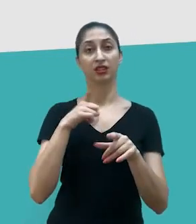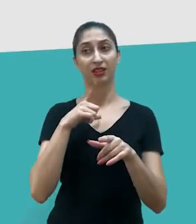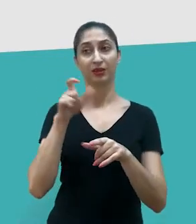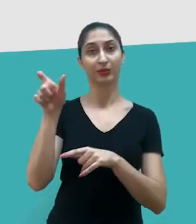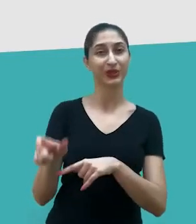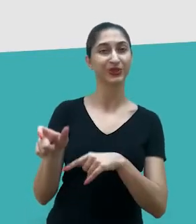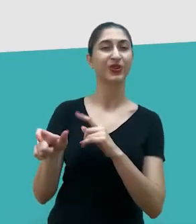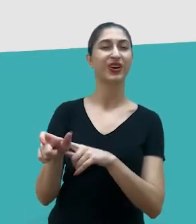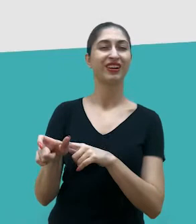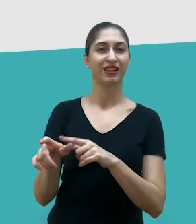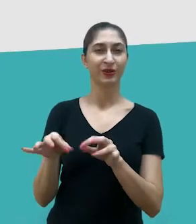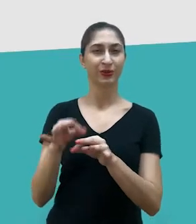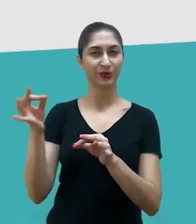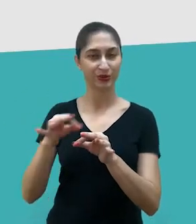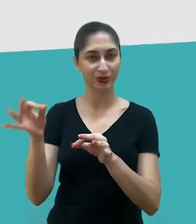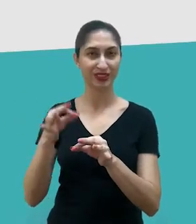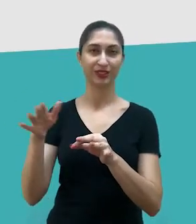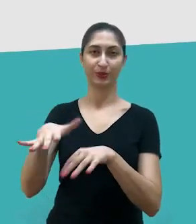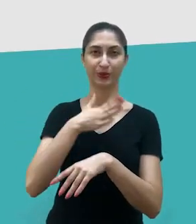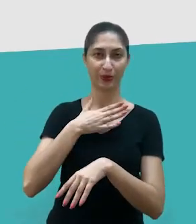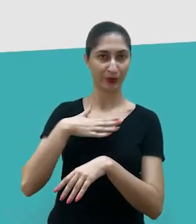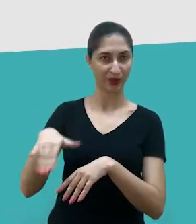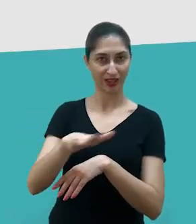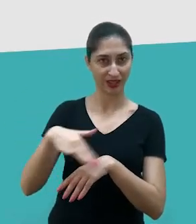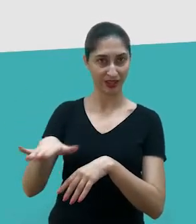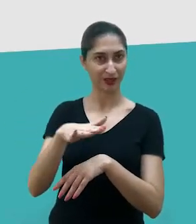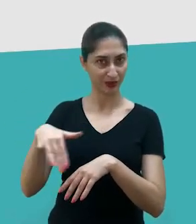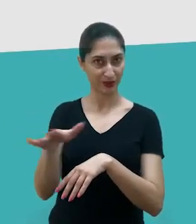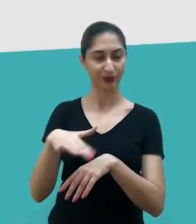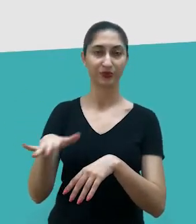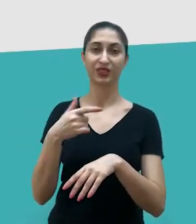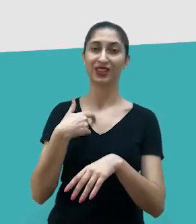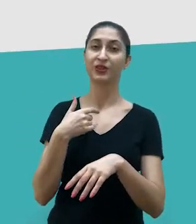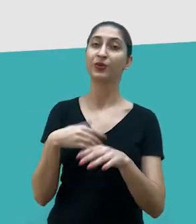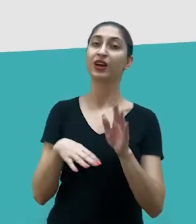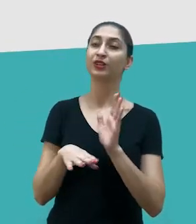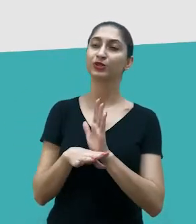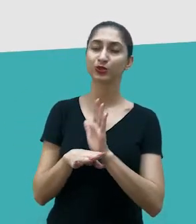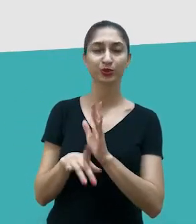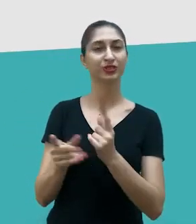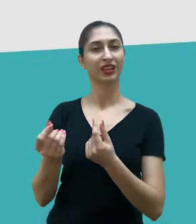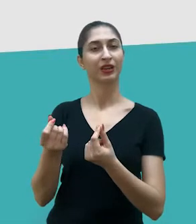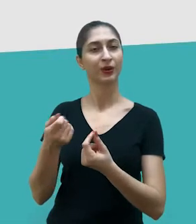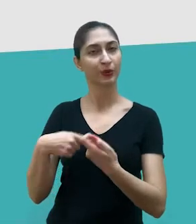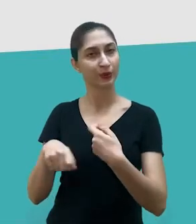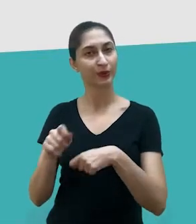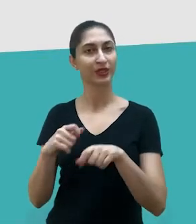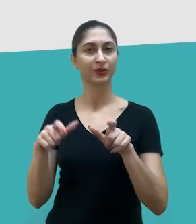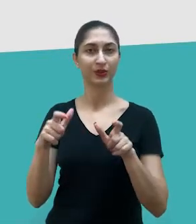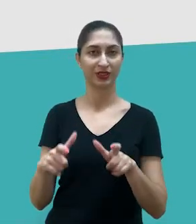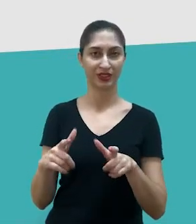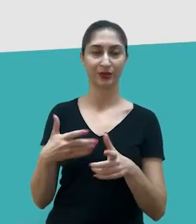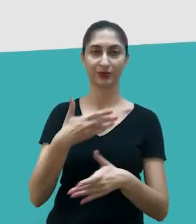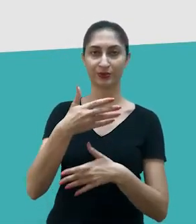de ajuste do meu bairro, e assim eu ajudo o dinheiro e a economia local circular. E só